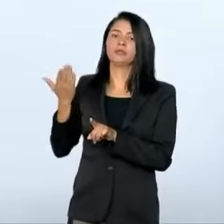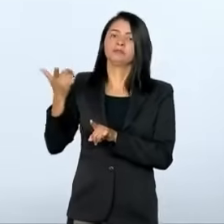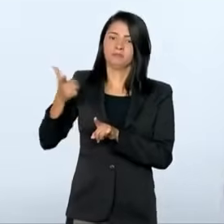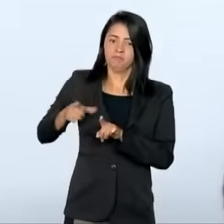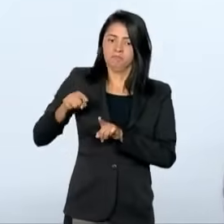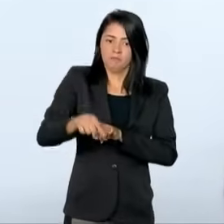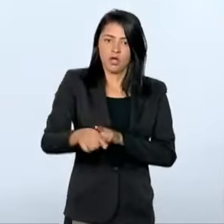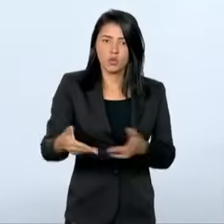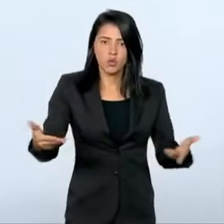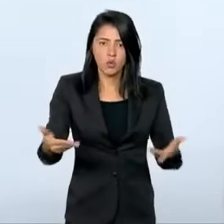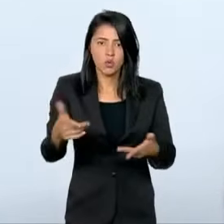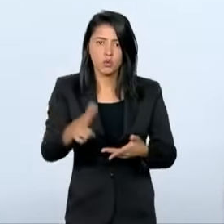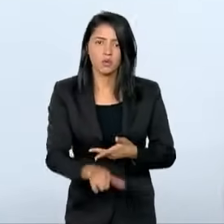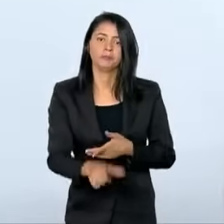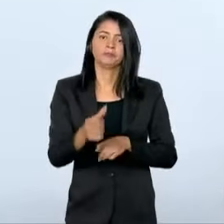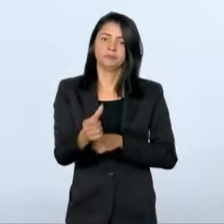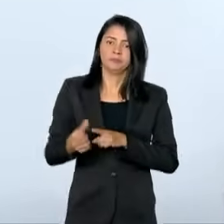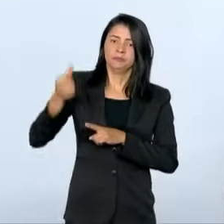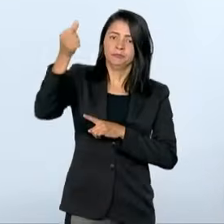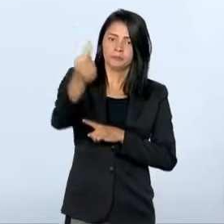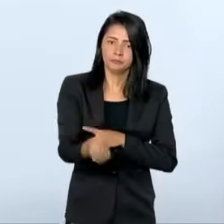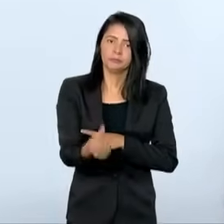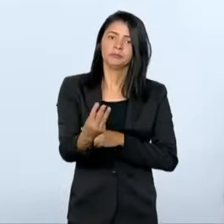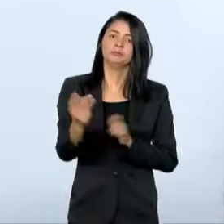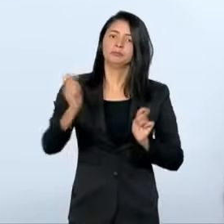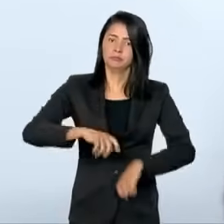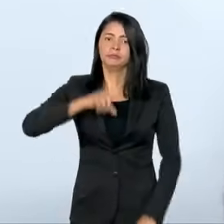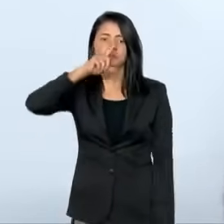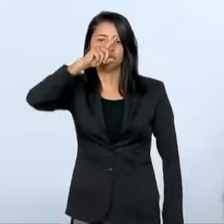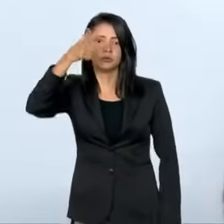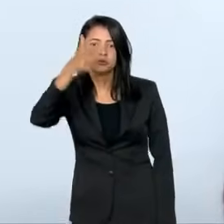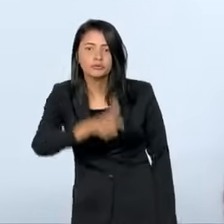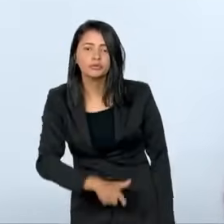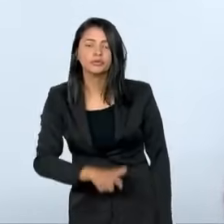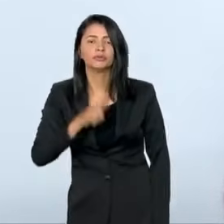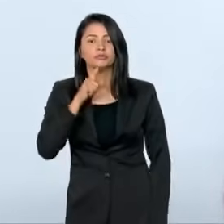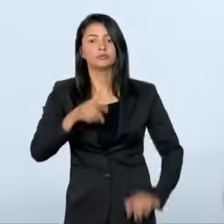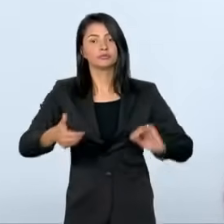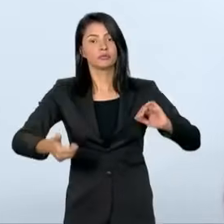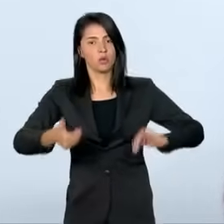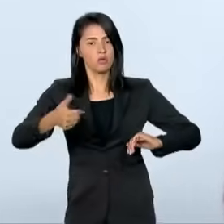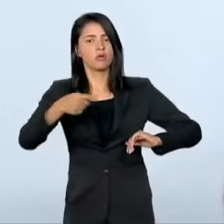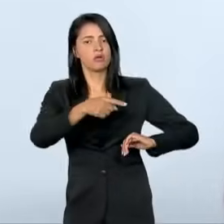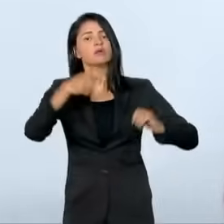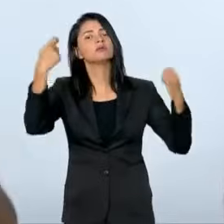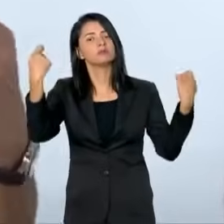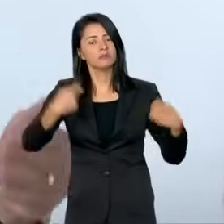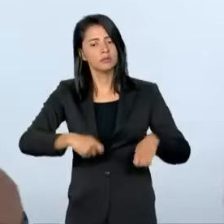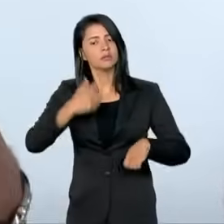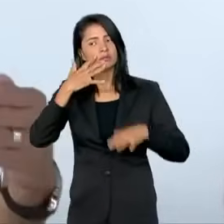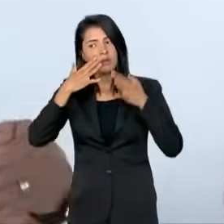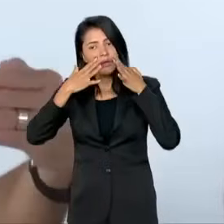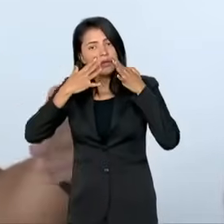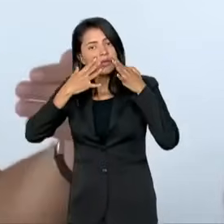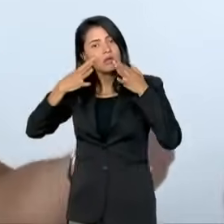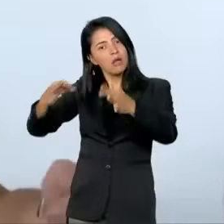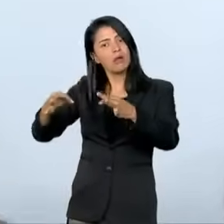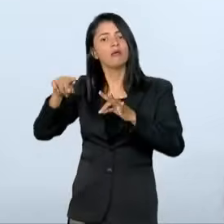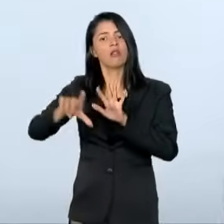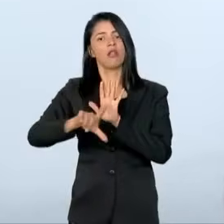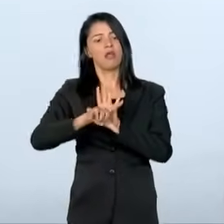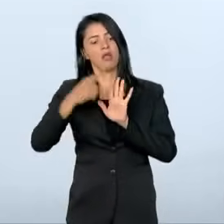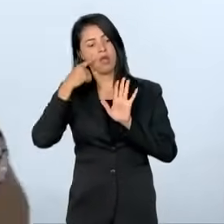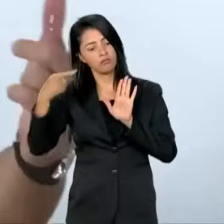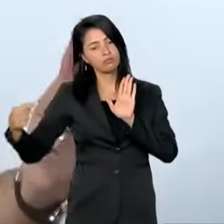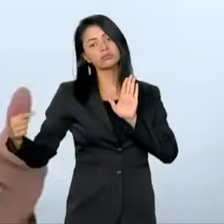não cuidarmos, daqui a 6 meses teremos outras. Então, o Congresso Nacional ele tem que atentar para essa